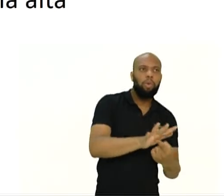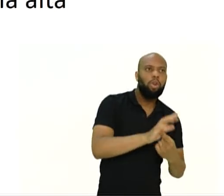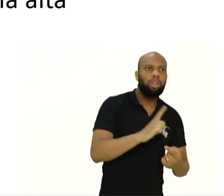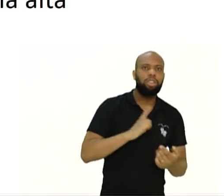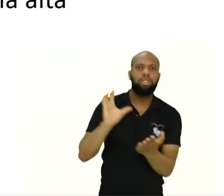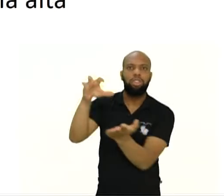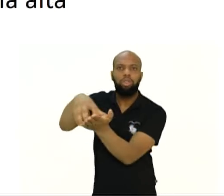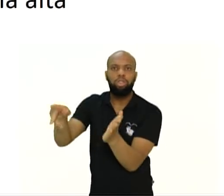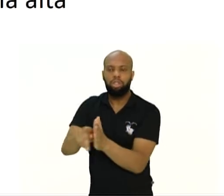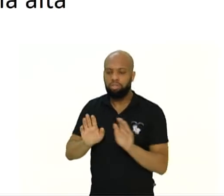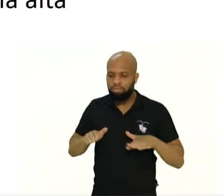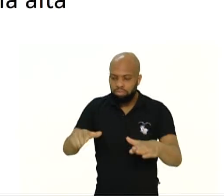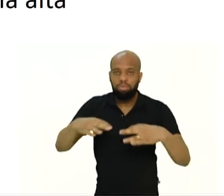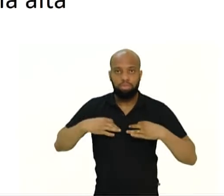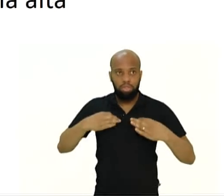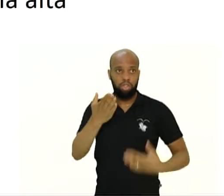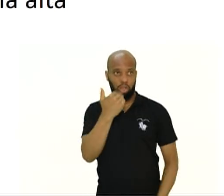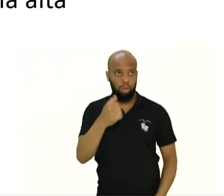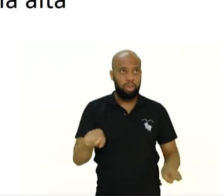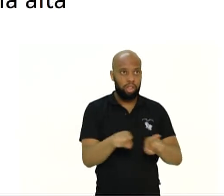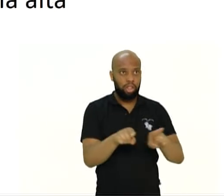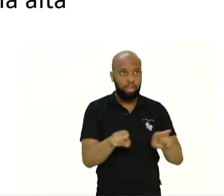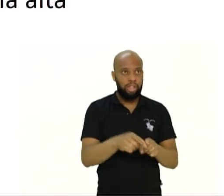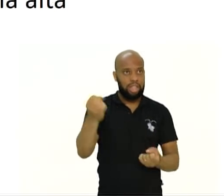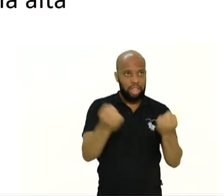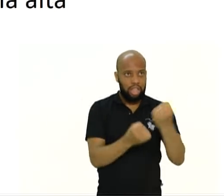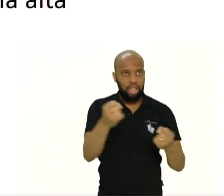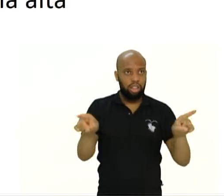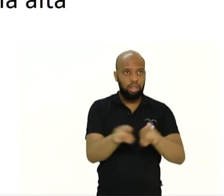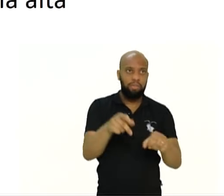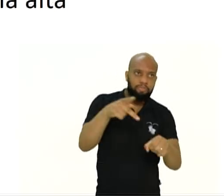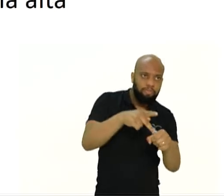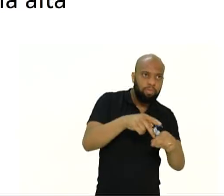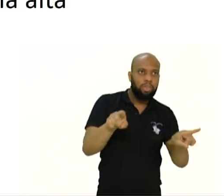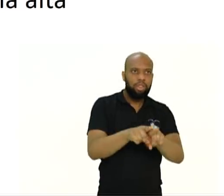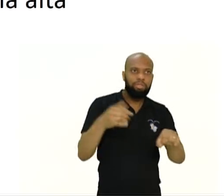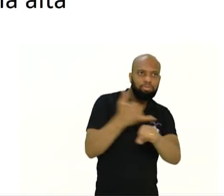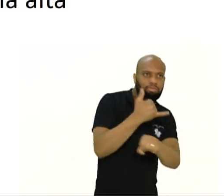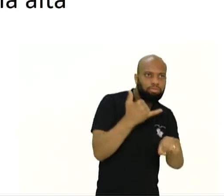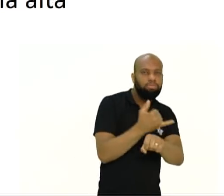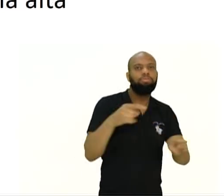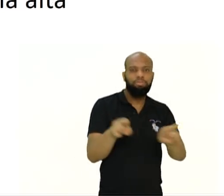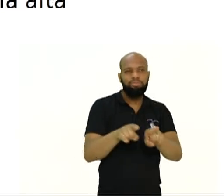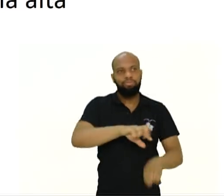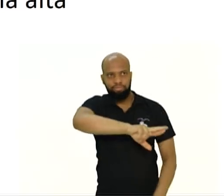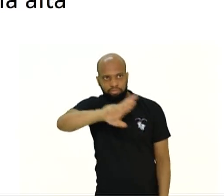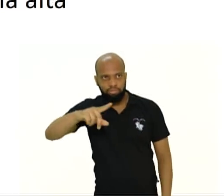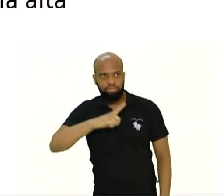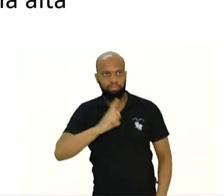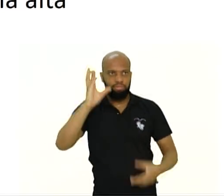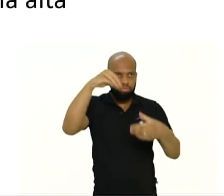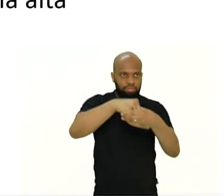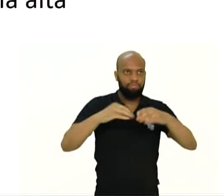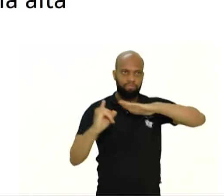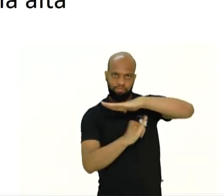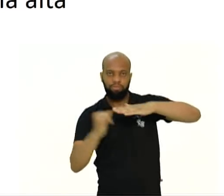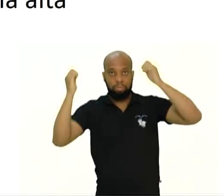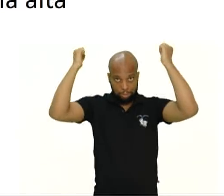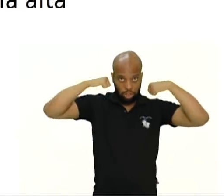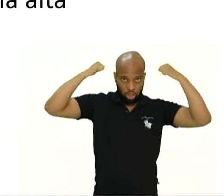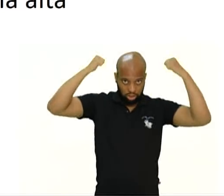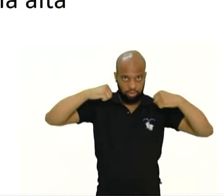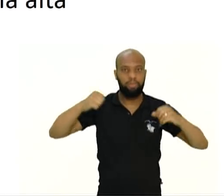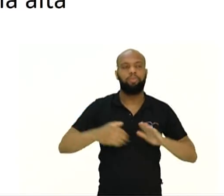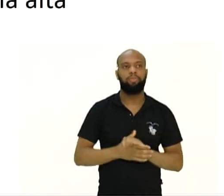destacam-se setores têxtil, alimentício, automobilístico, petroquímico, siderúrgico e metalúrgico nas